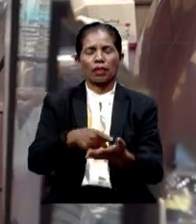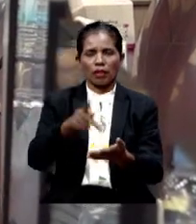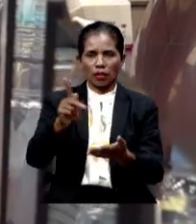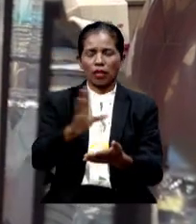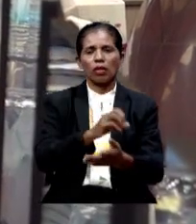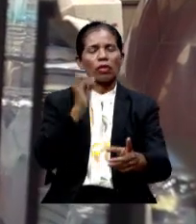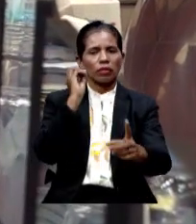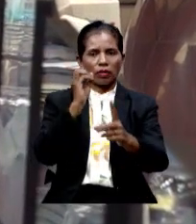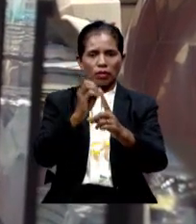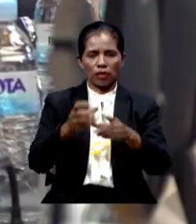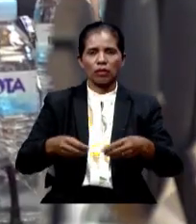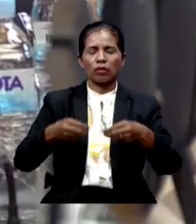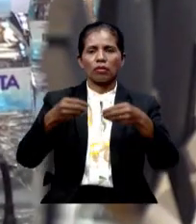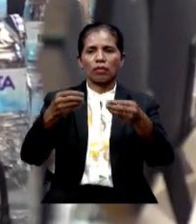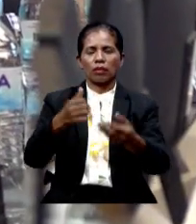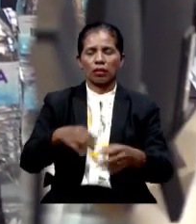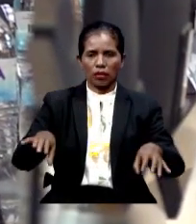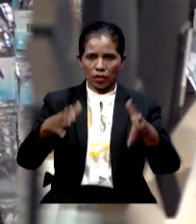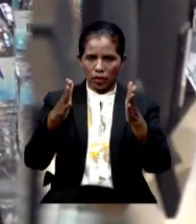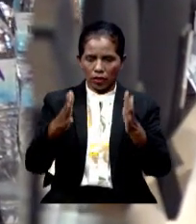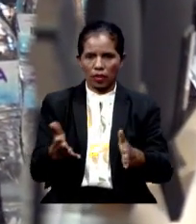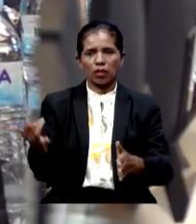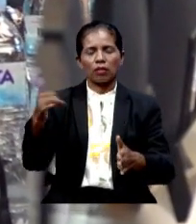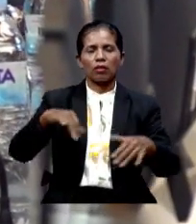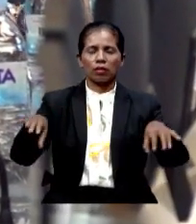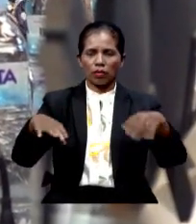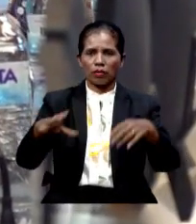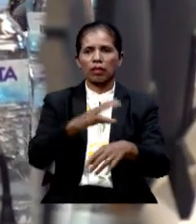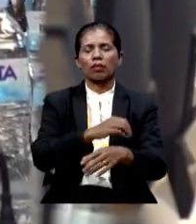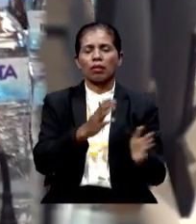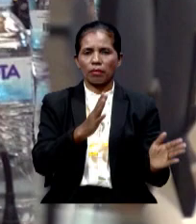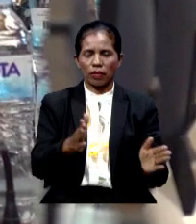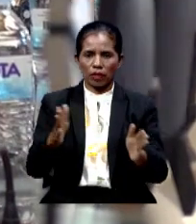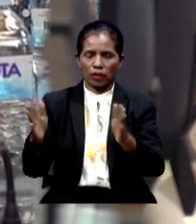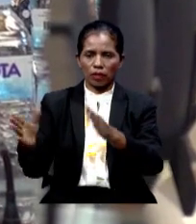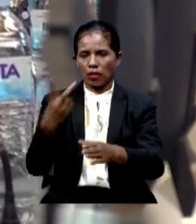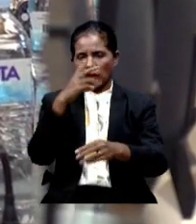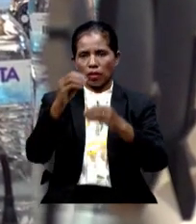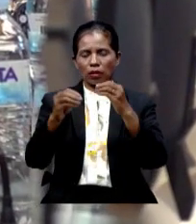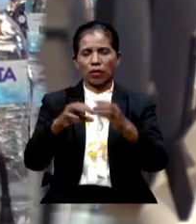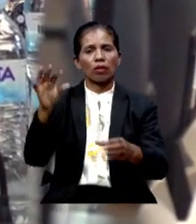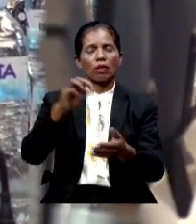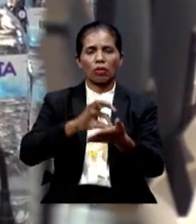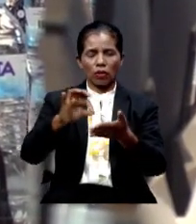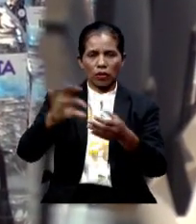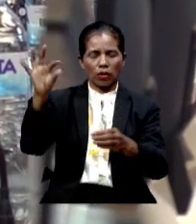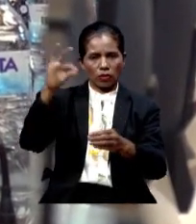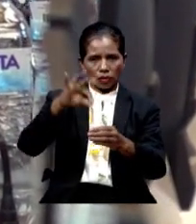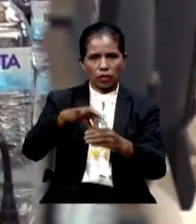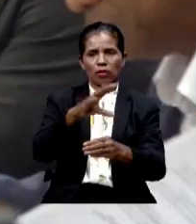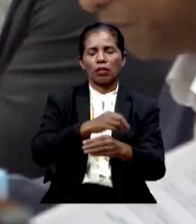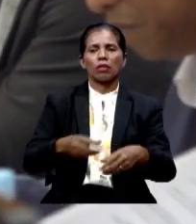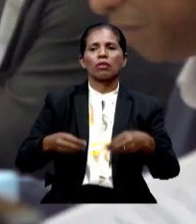o objetivo é o prêmio para trabalhador Sirenebe serviço durante o processo de impressão boletim voto, não foi